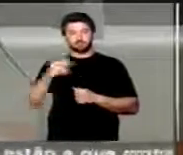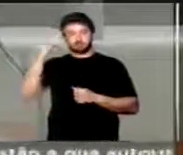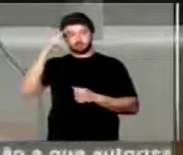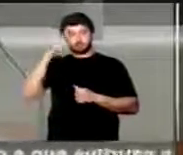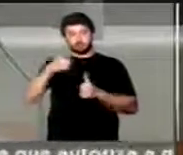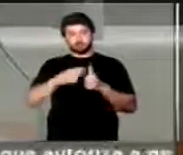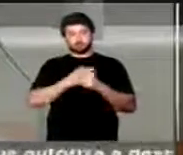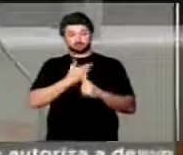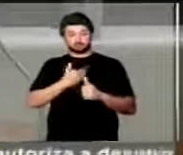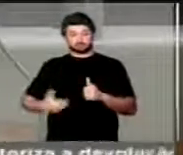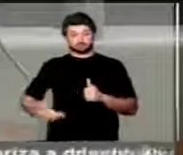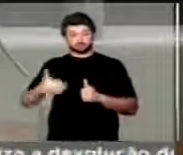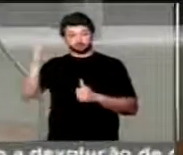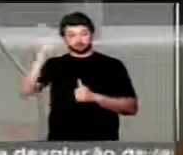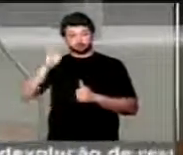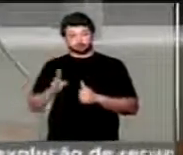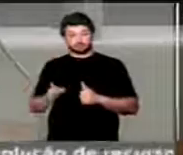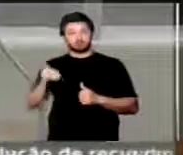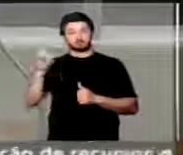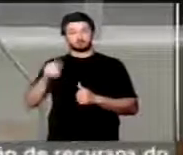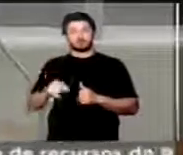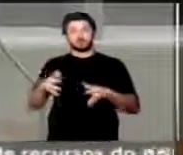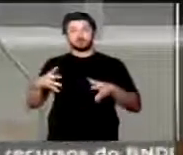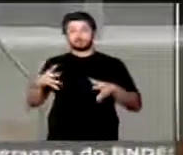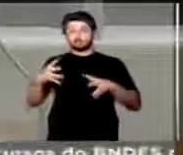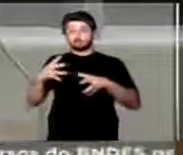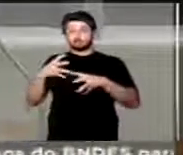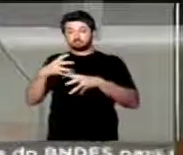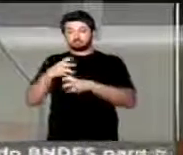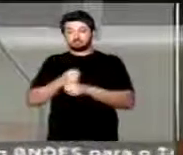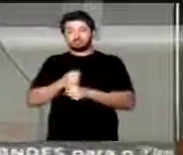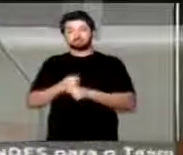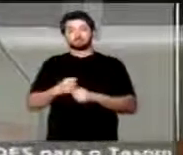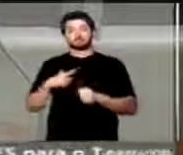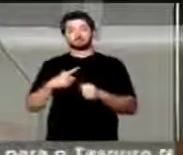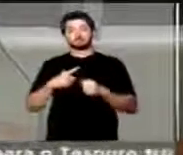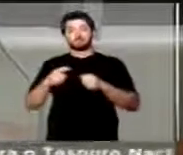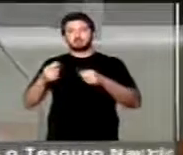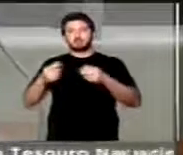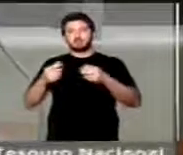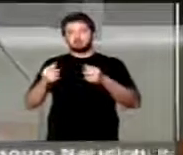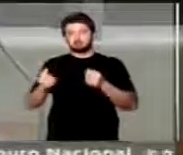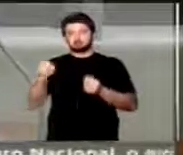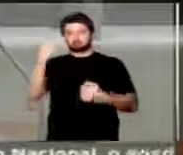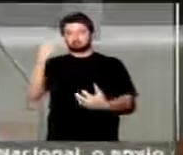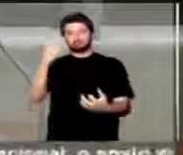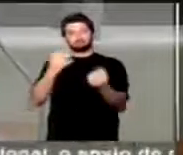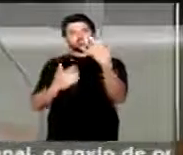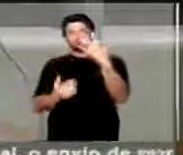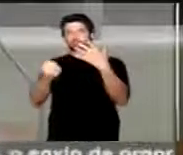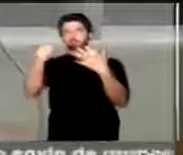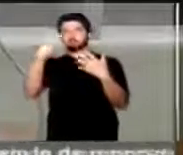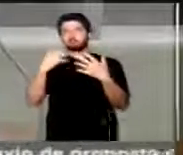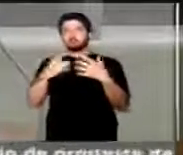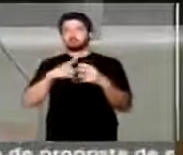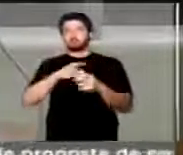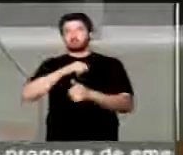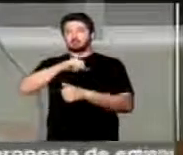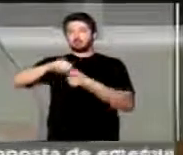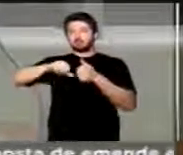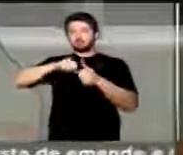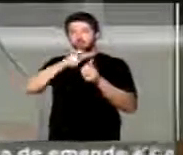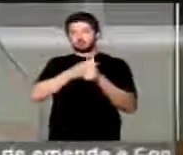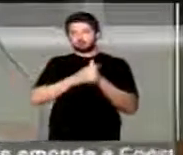dívida pública no Brasil é um somatório de escândalos que inclui transformação